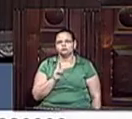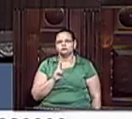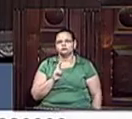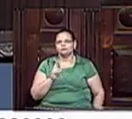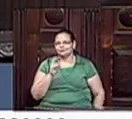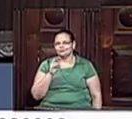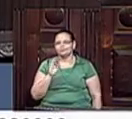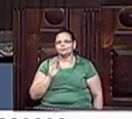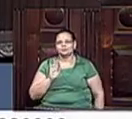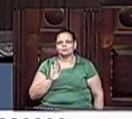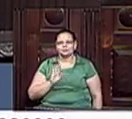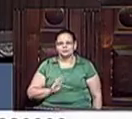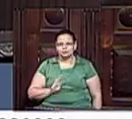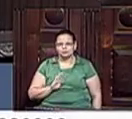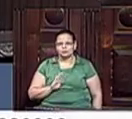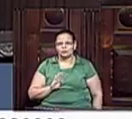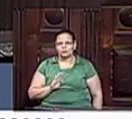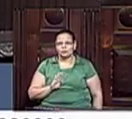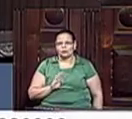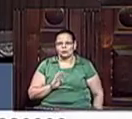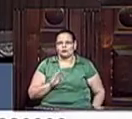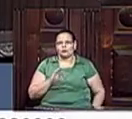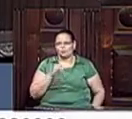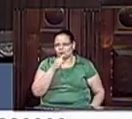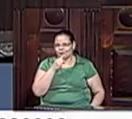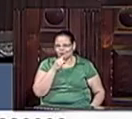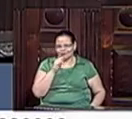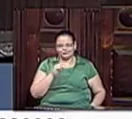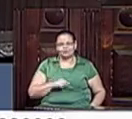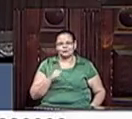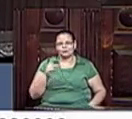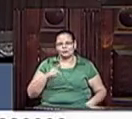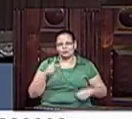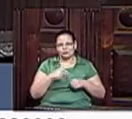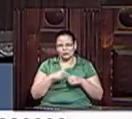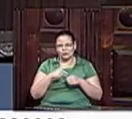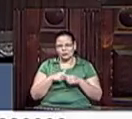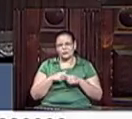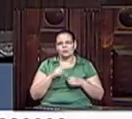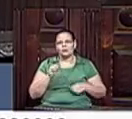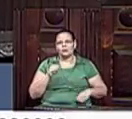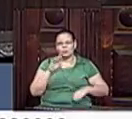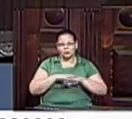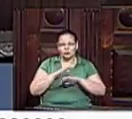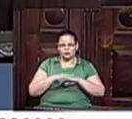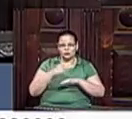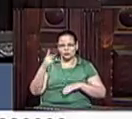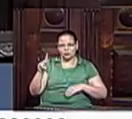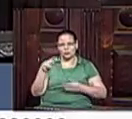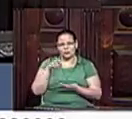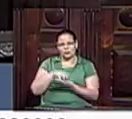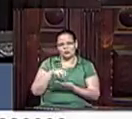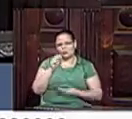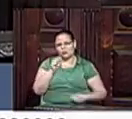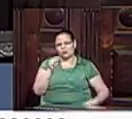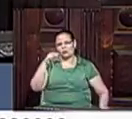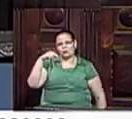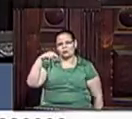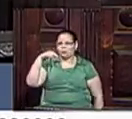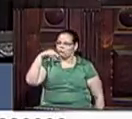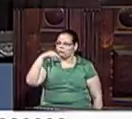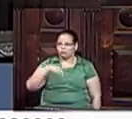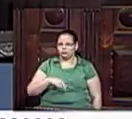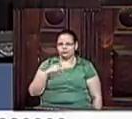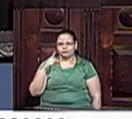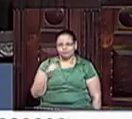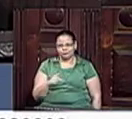cúbico, na condição padrão de medição, será estabelecido pela ANP. Sumiu o preço de